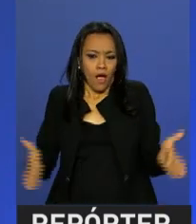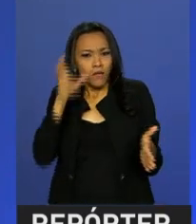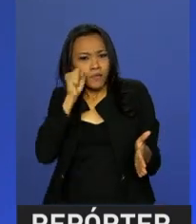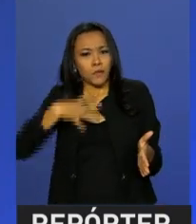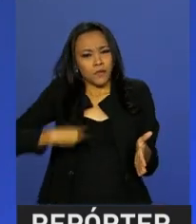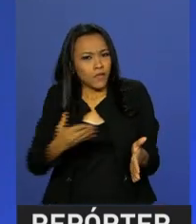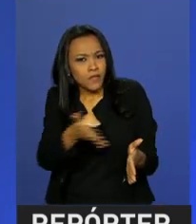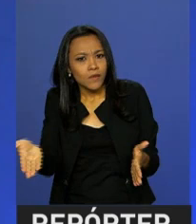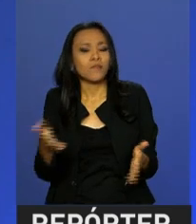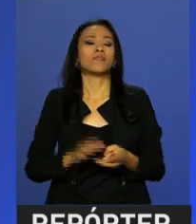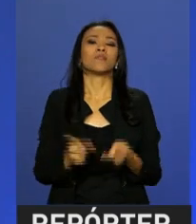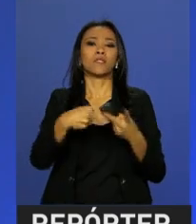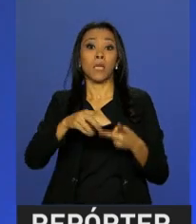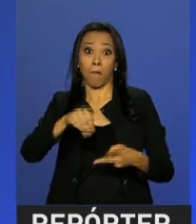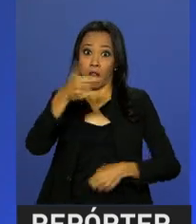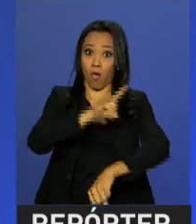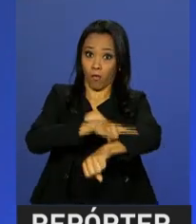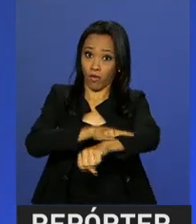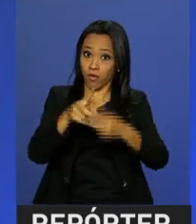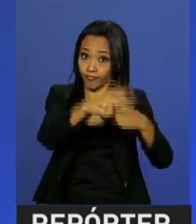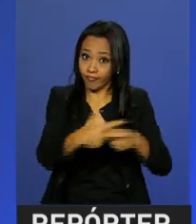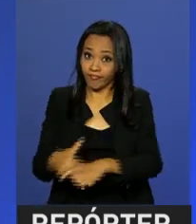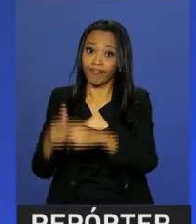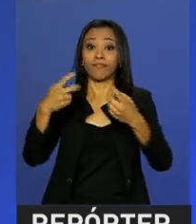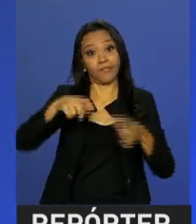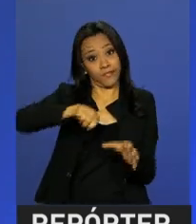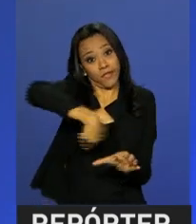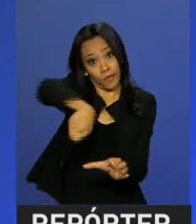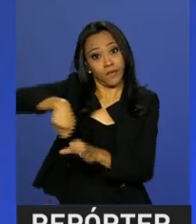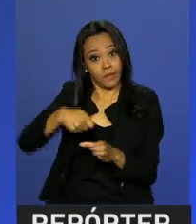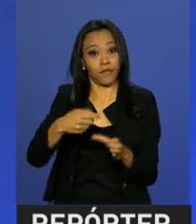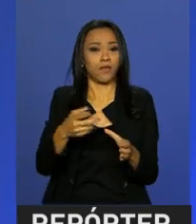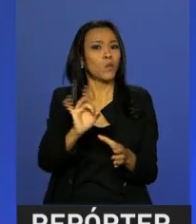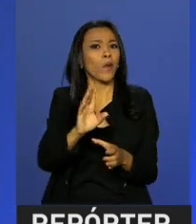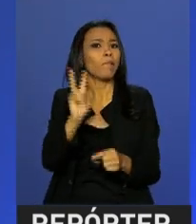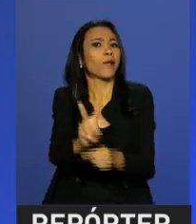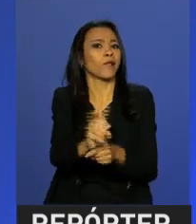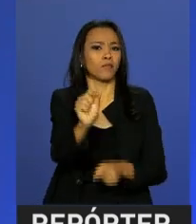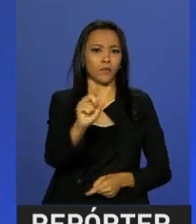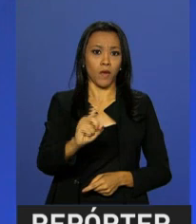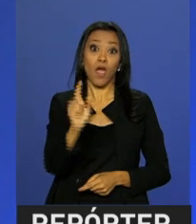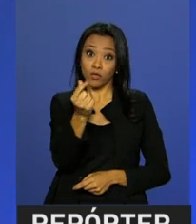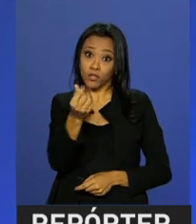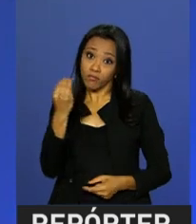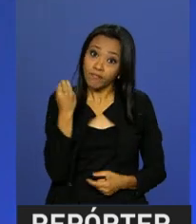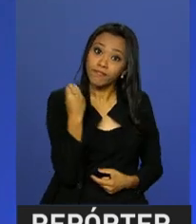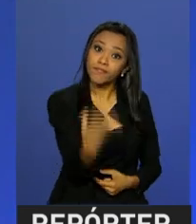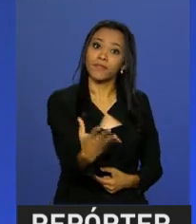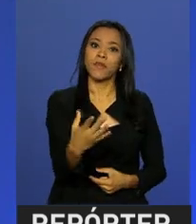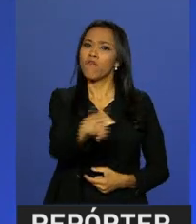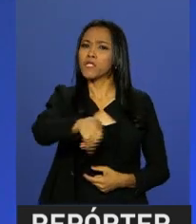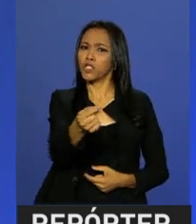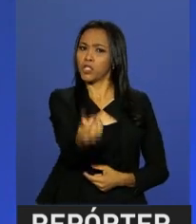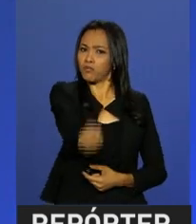para os filhos melhorar o banheiro melhorar a cozinha não é um empréstimo é um dinheiro para você que não